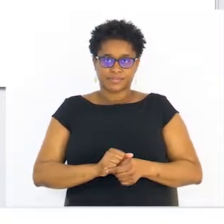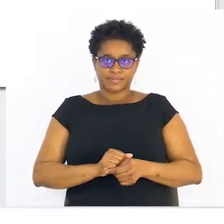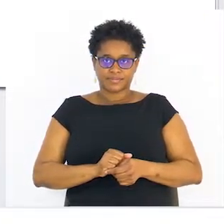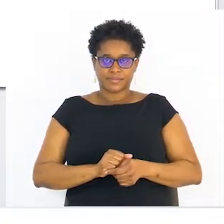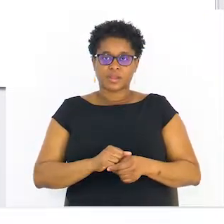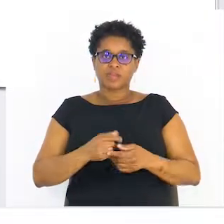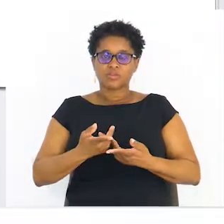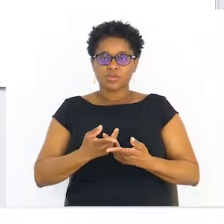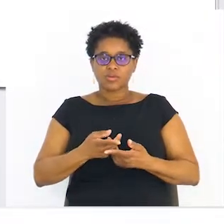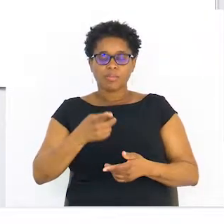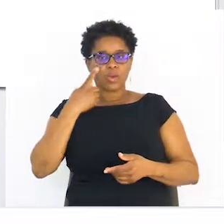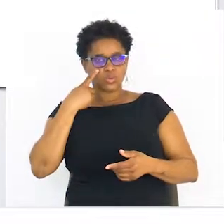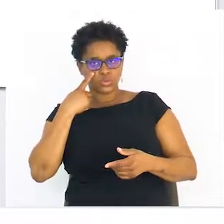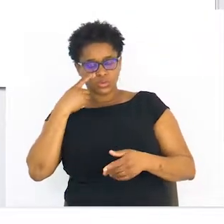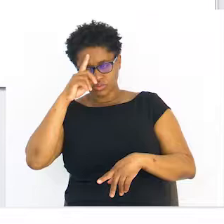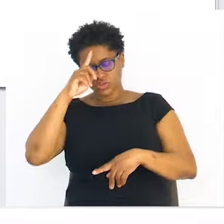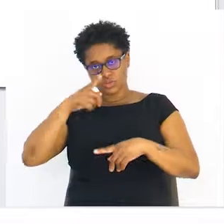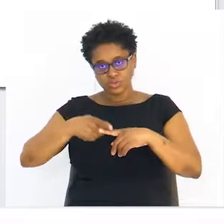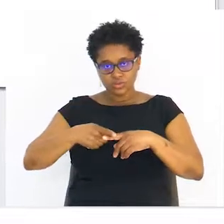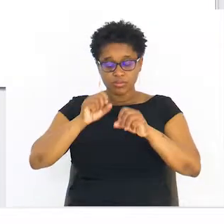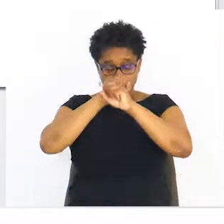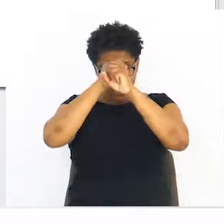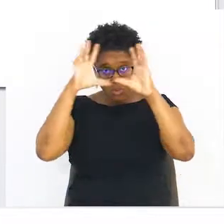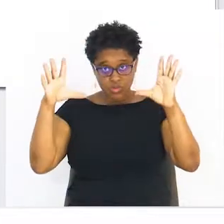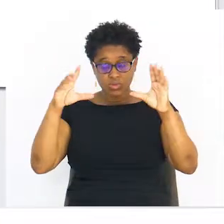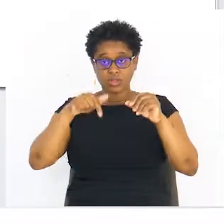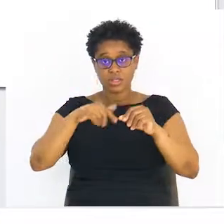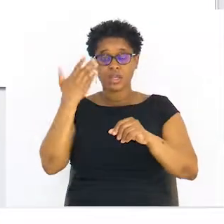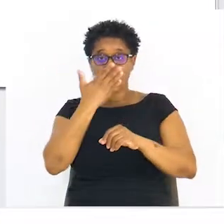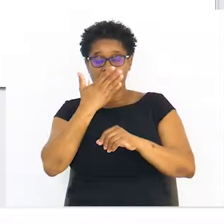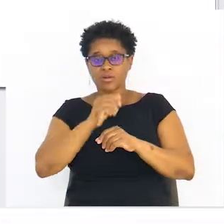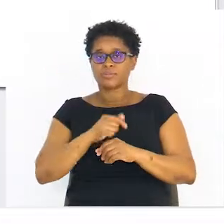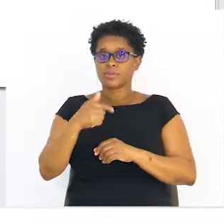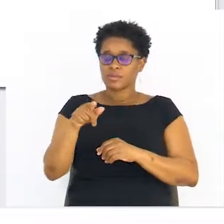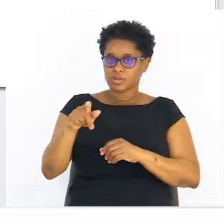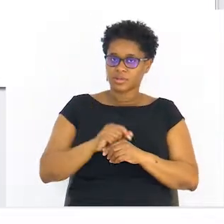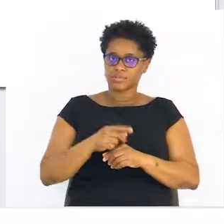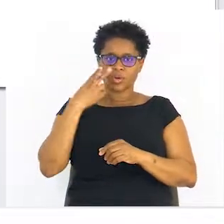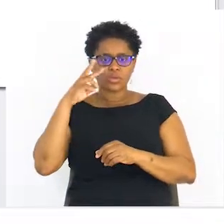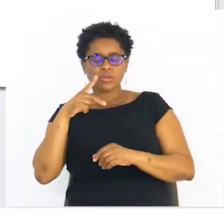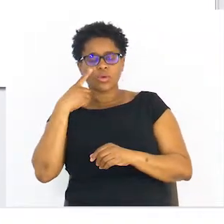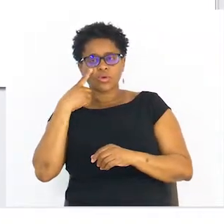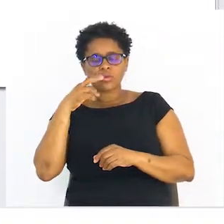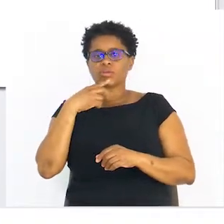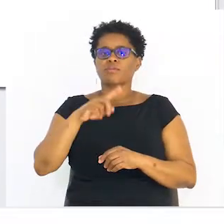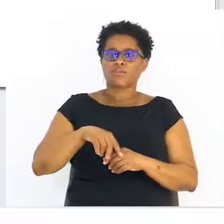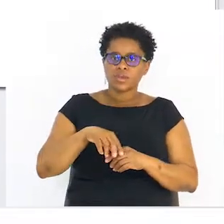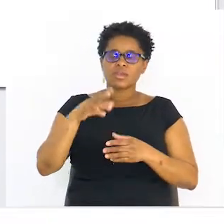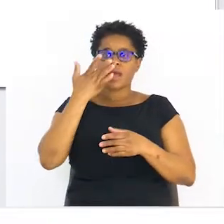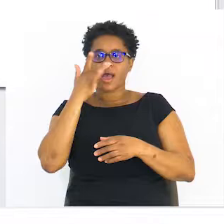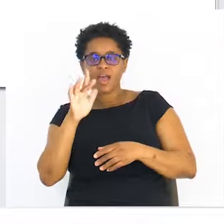reconhecendo os objetivos para a conclusão desta aula, temos reconhecer a África como berço da